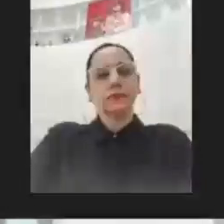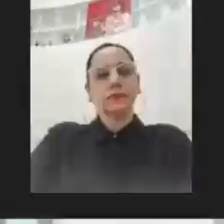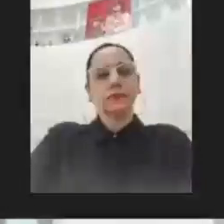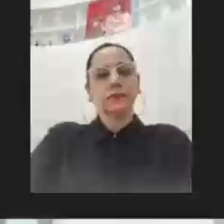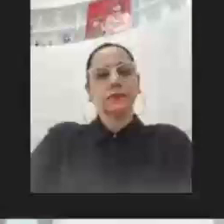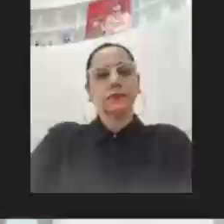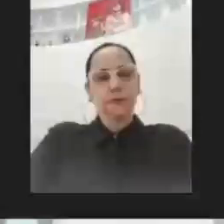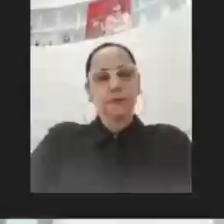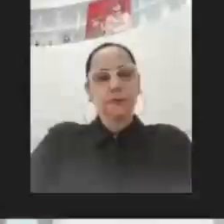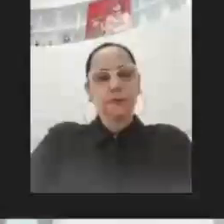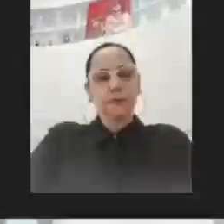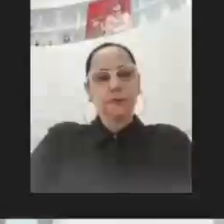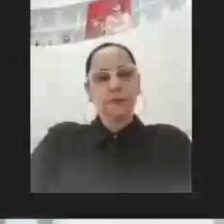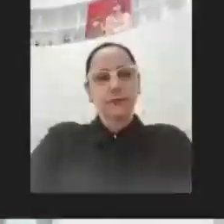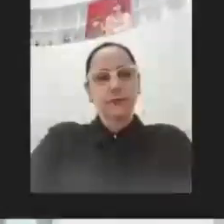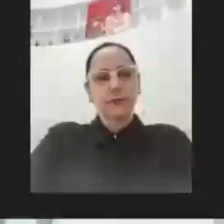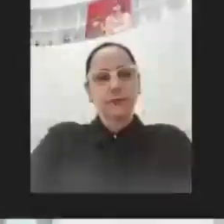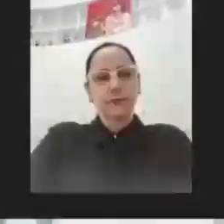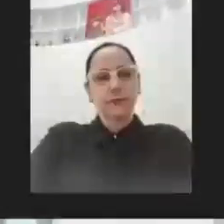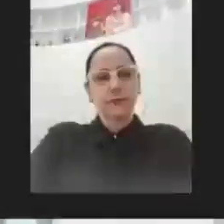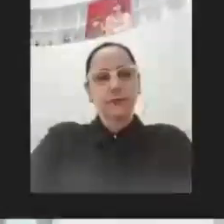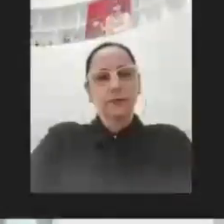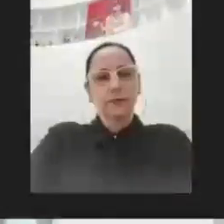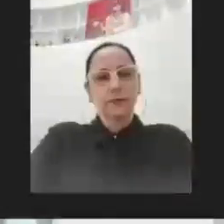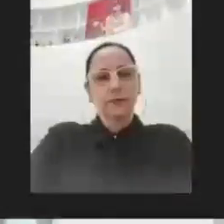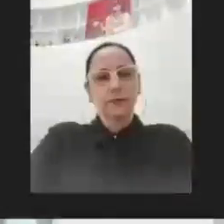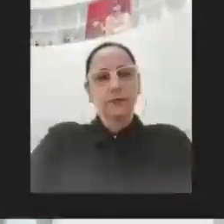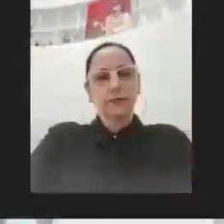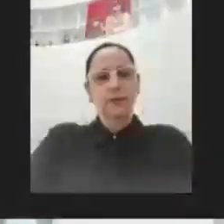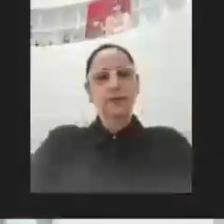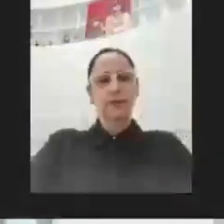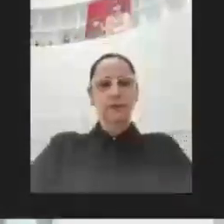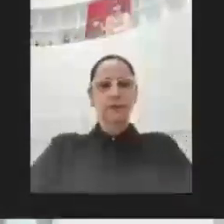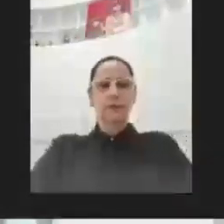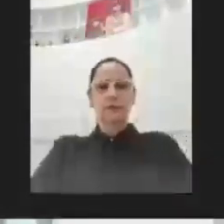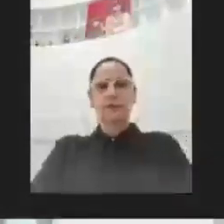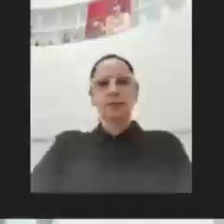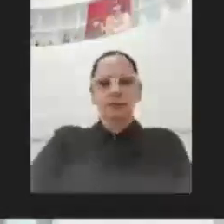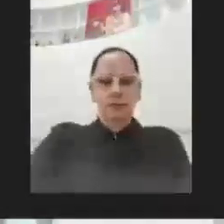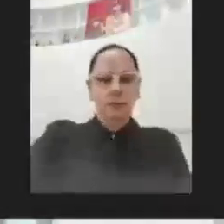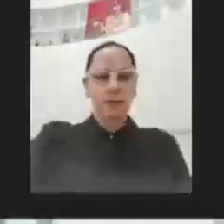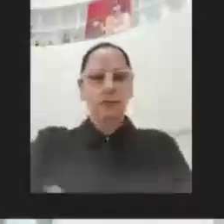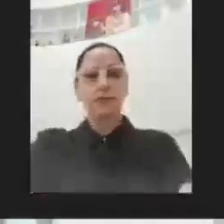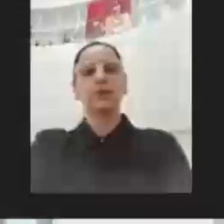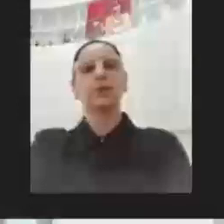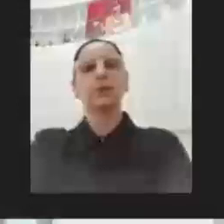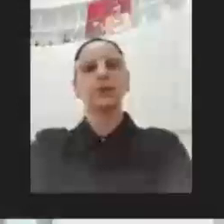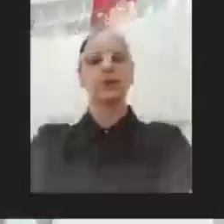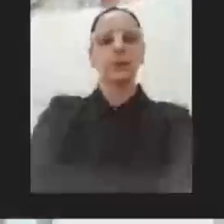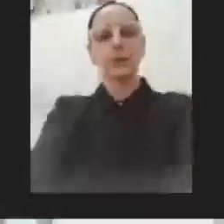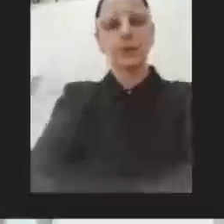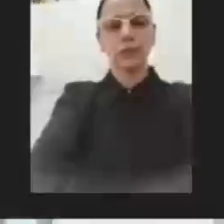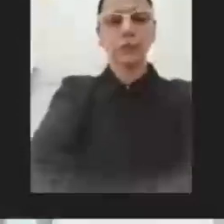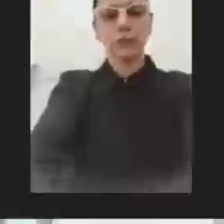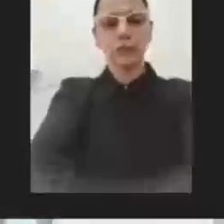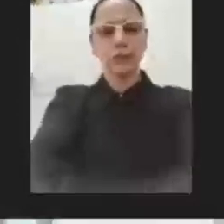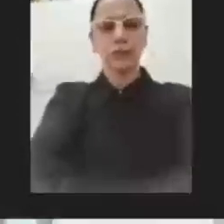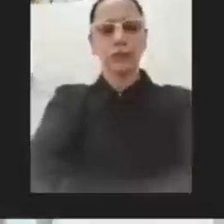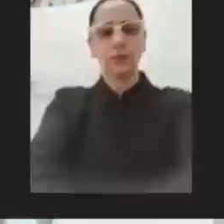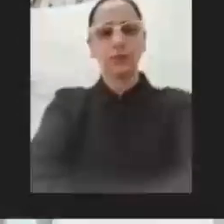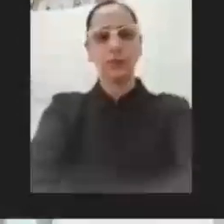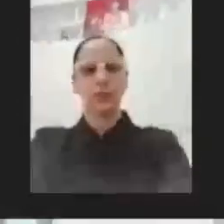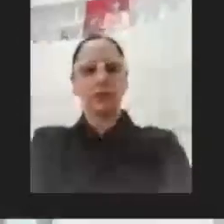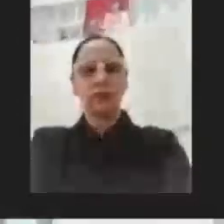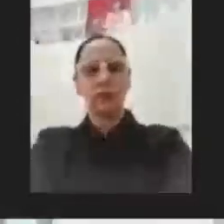mais adequado, para todo mundo. Agradecer a Cecília por toda a sua fala. Eu falei isso no fim da fala da Cecília, mas a paixão dela